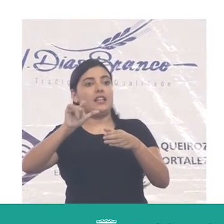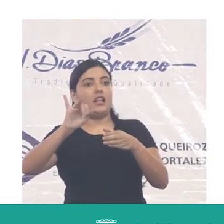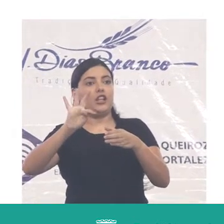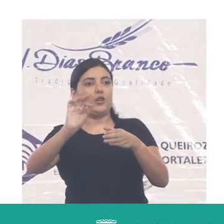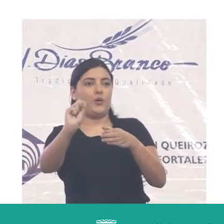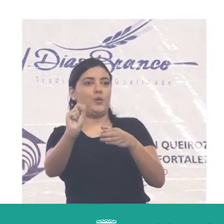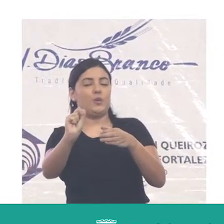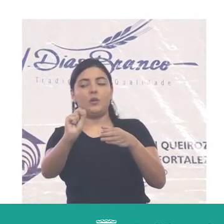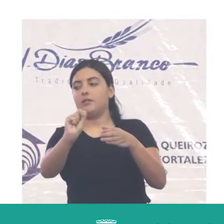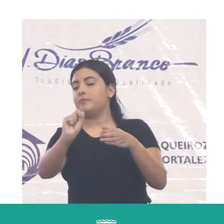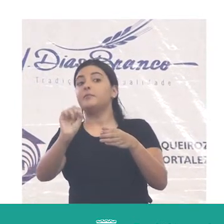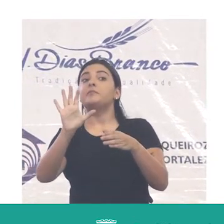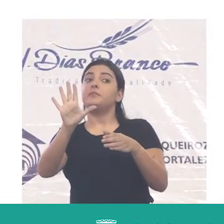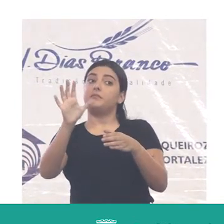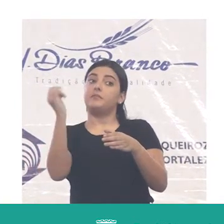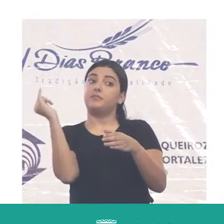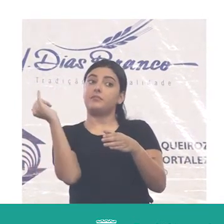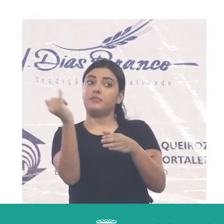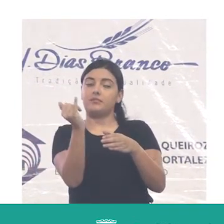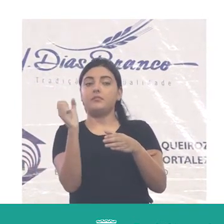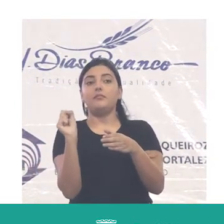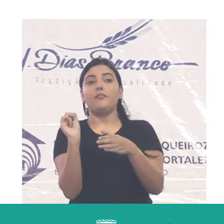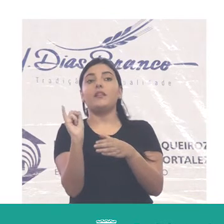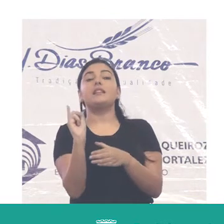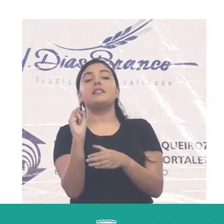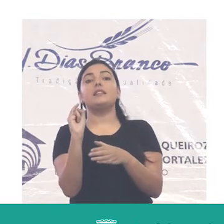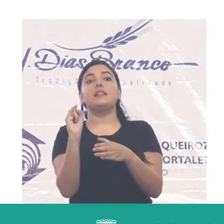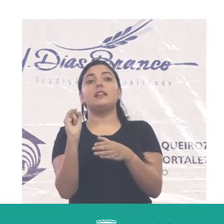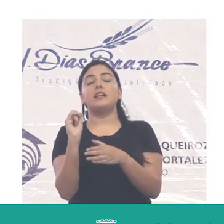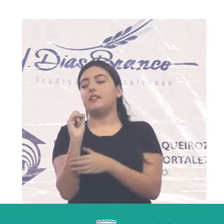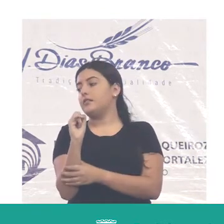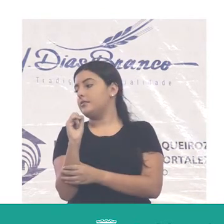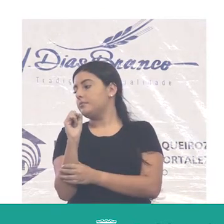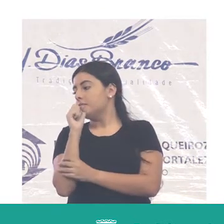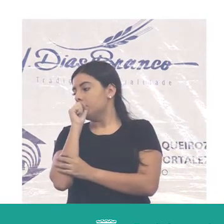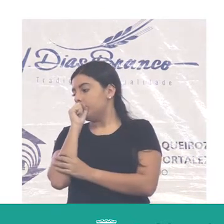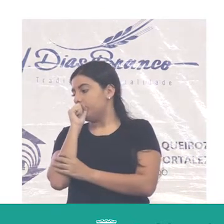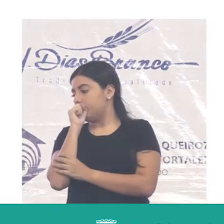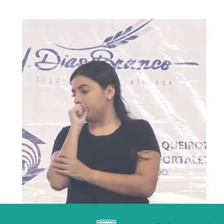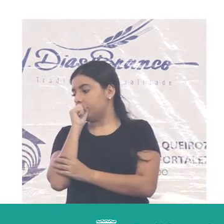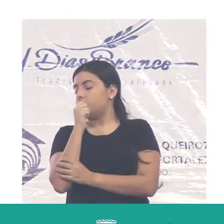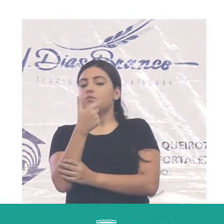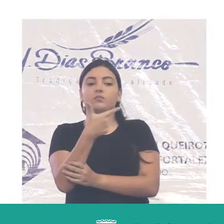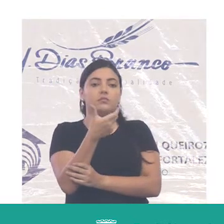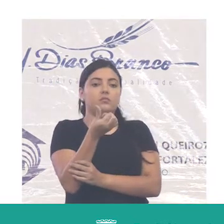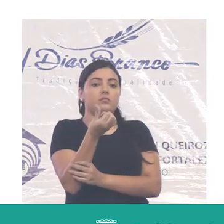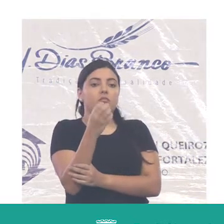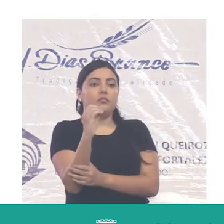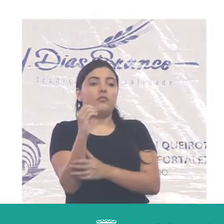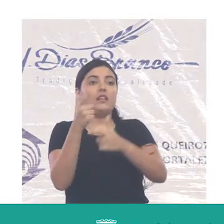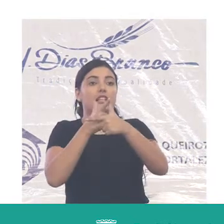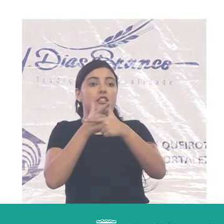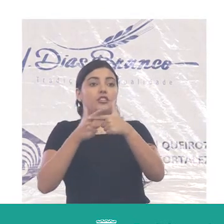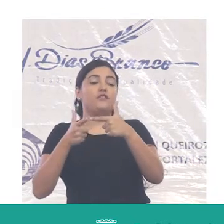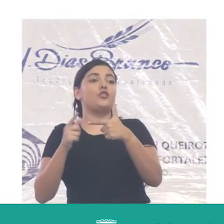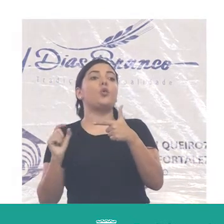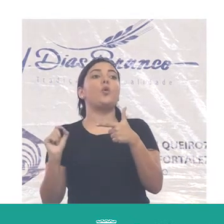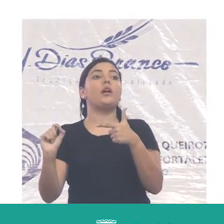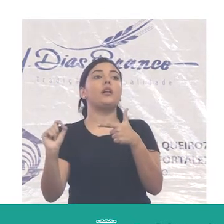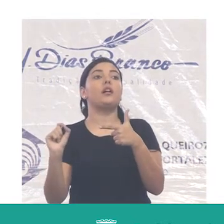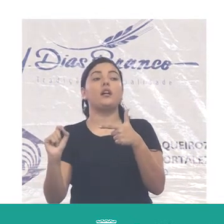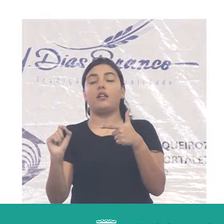Aí que tem um detalhe. Se eu for pegar 15 latas, se eu for pegar 260 litros e dividir em lata de 15,